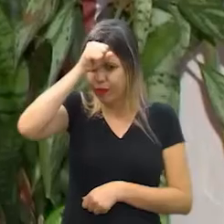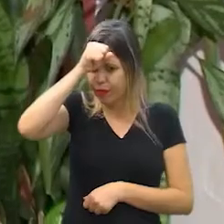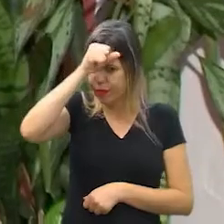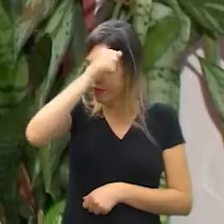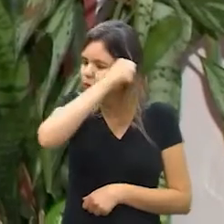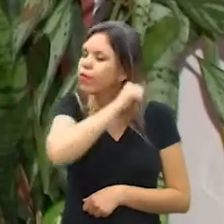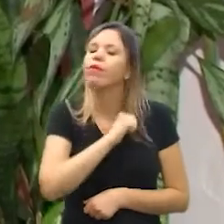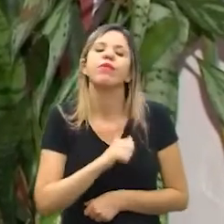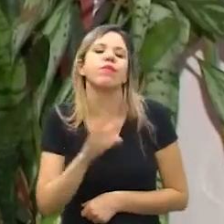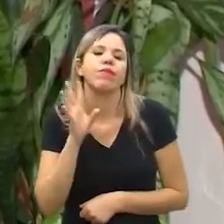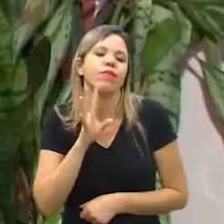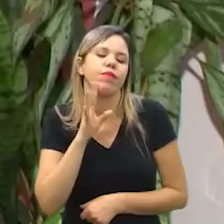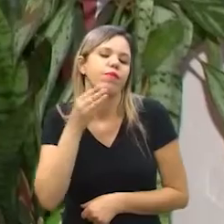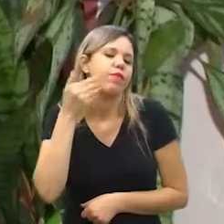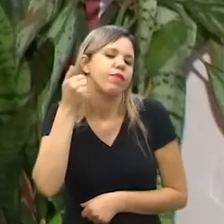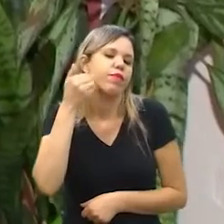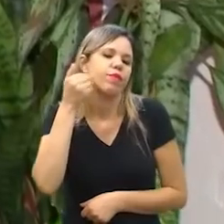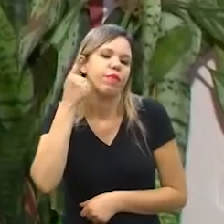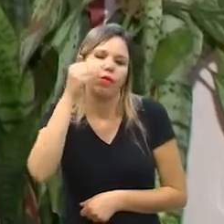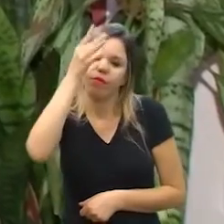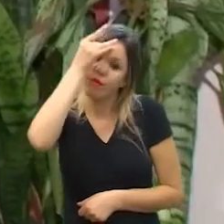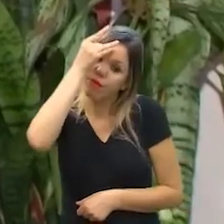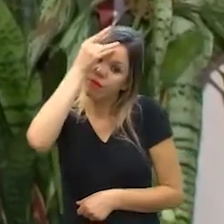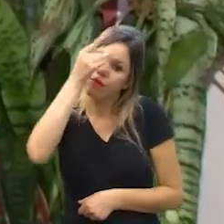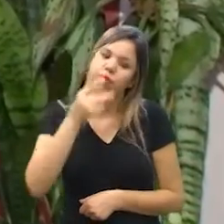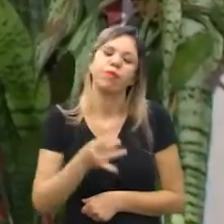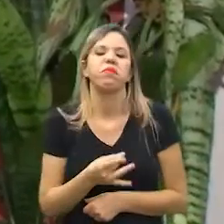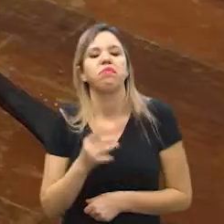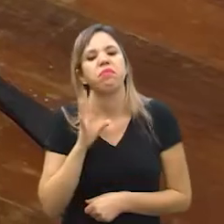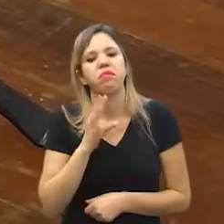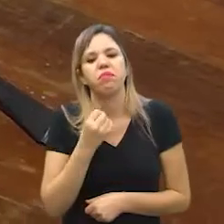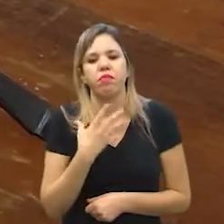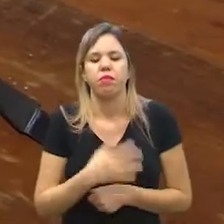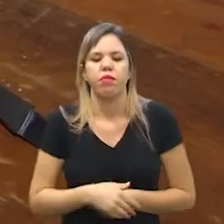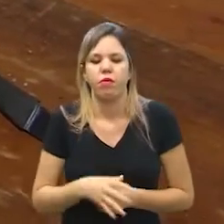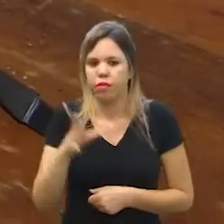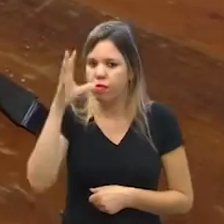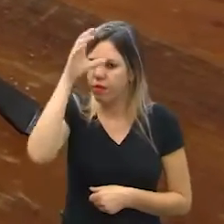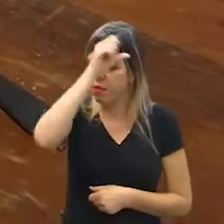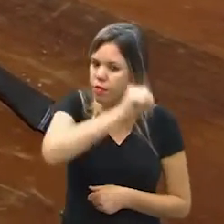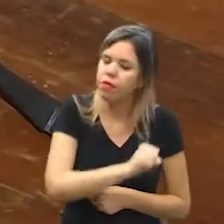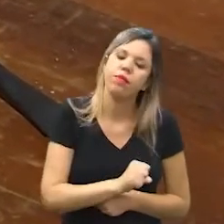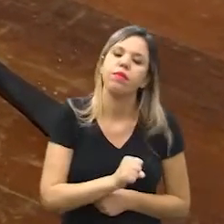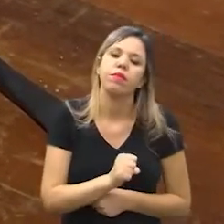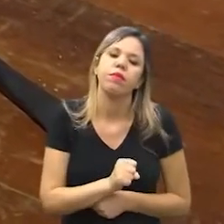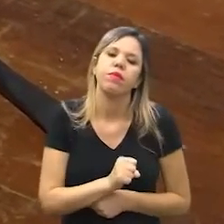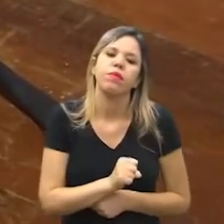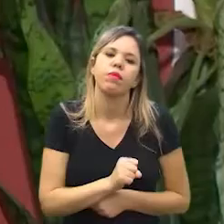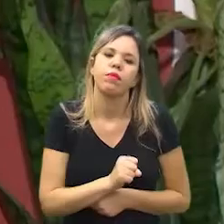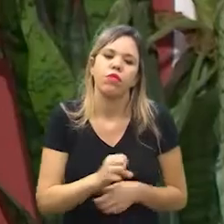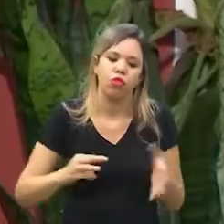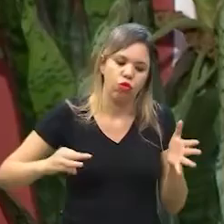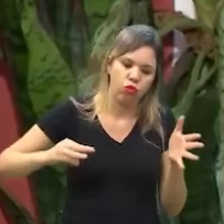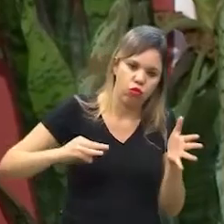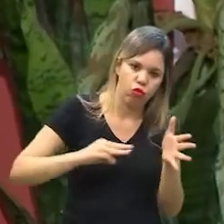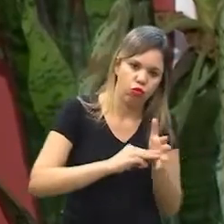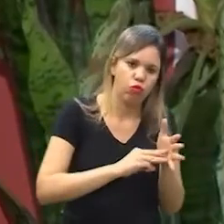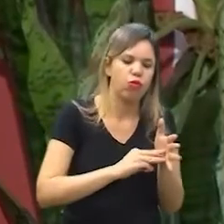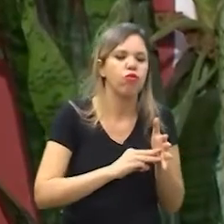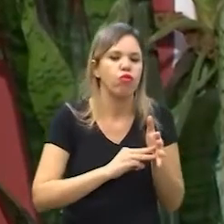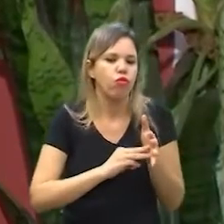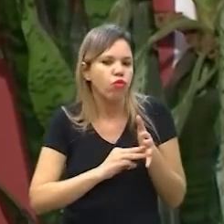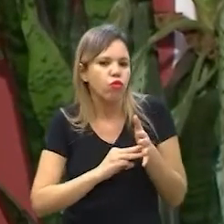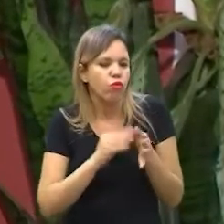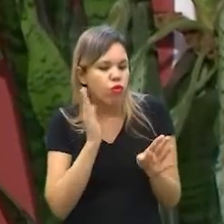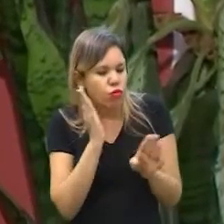aprendeu. Olha, foi bastante bem aproveitável, viu? Foi muito bom. Eu aprendi a colocar tomada,